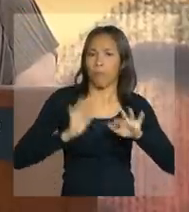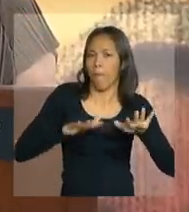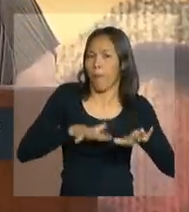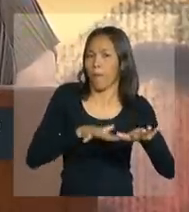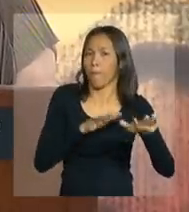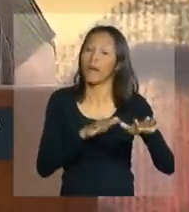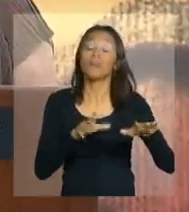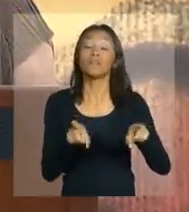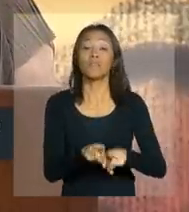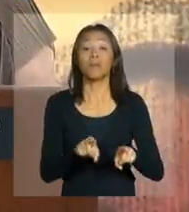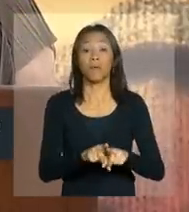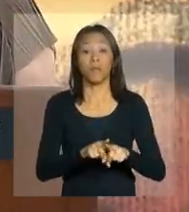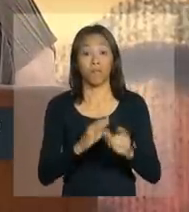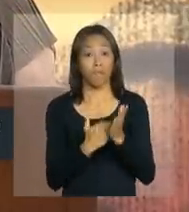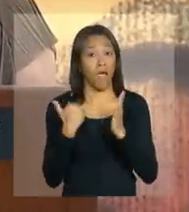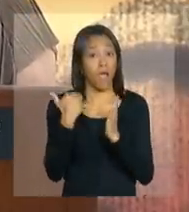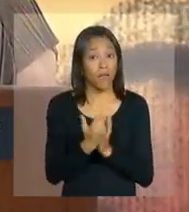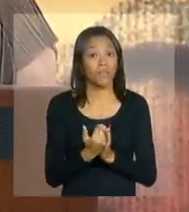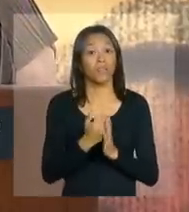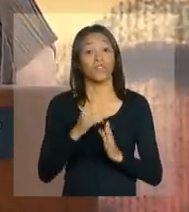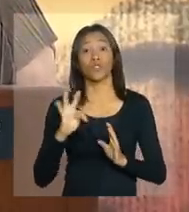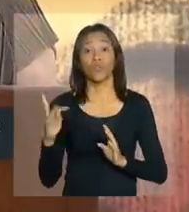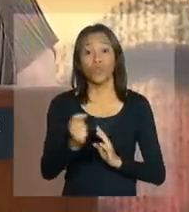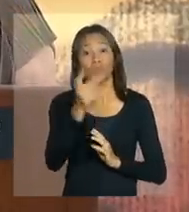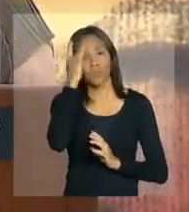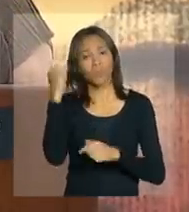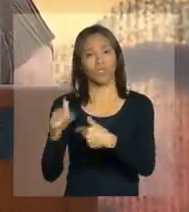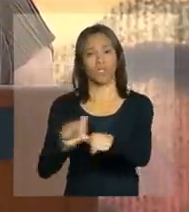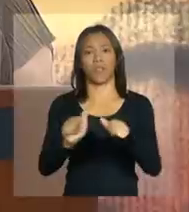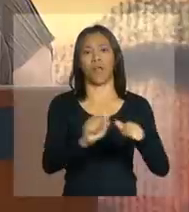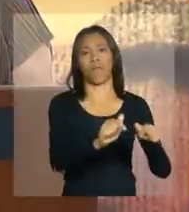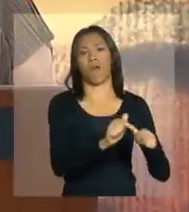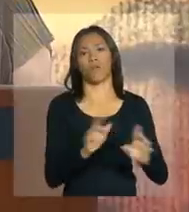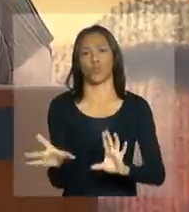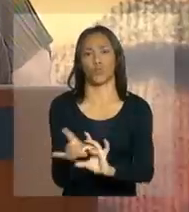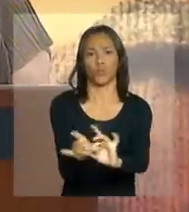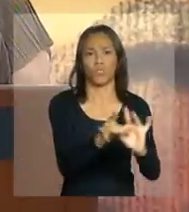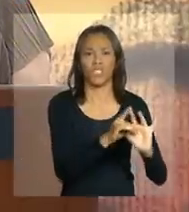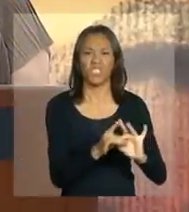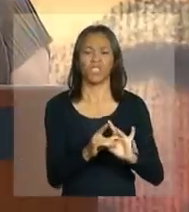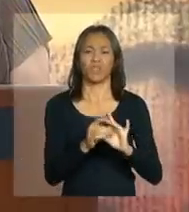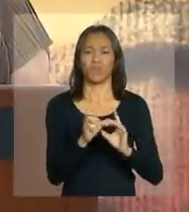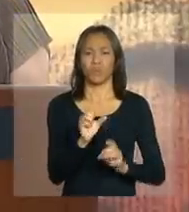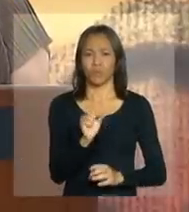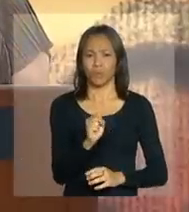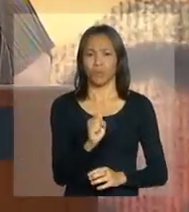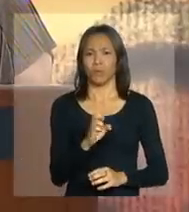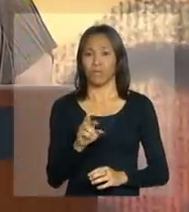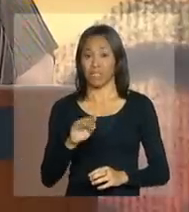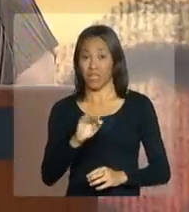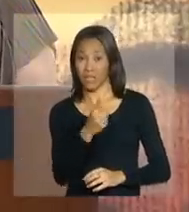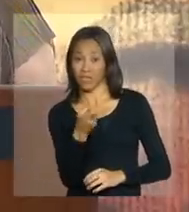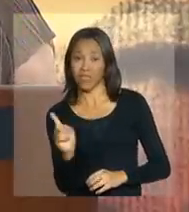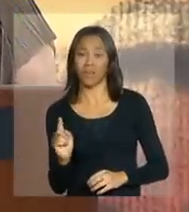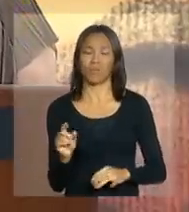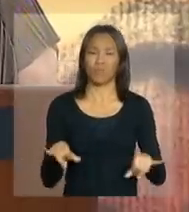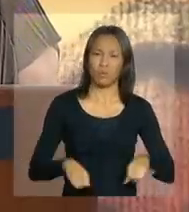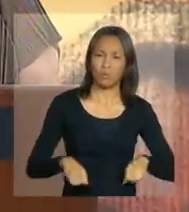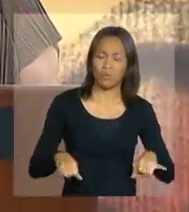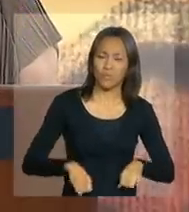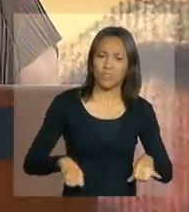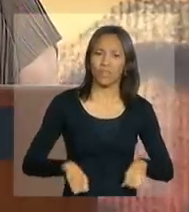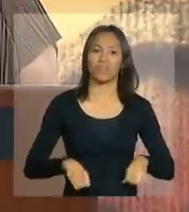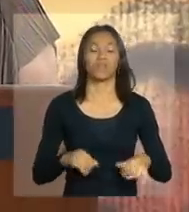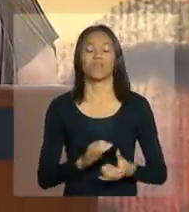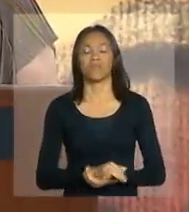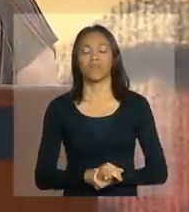acrescentando todos aqueles que trabalha unido no certão sofrido com aquela movimentação me